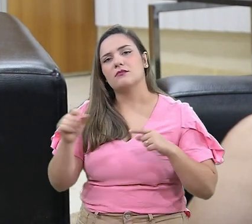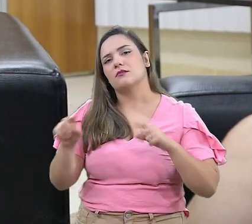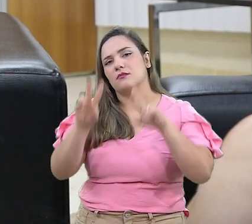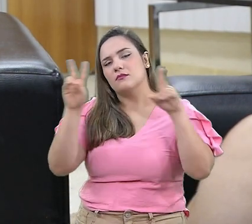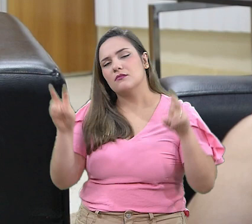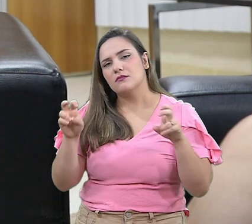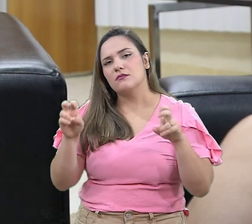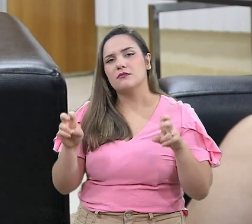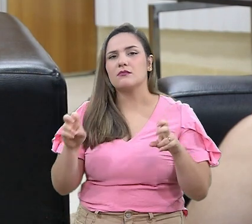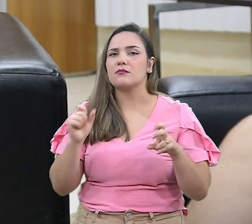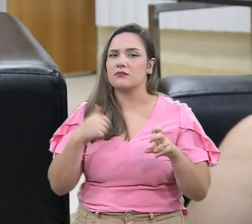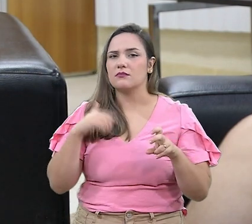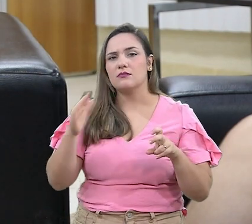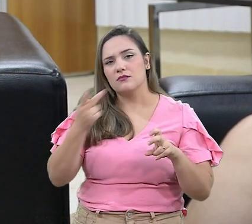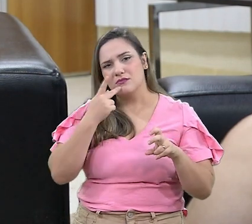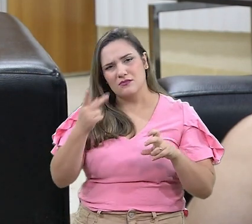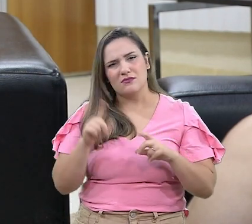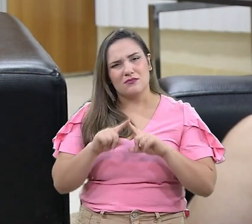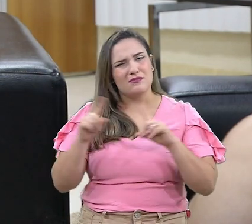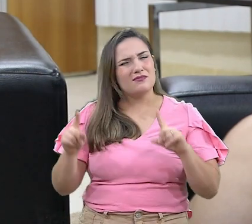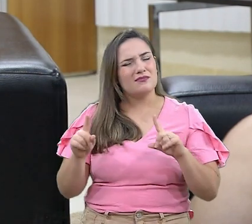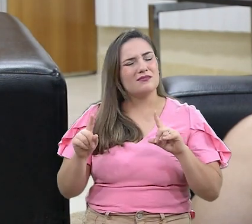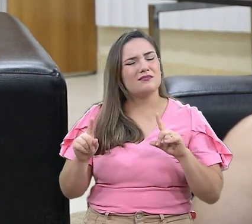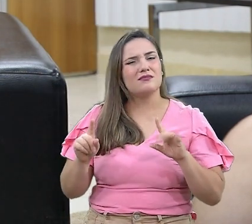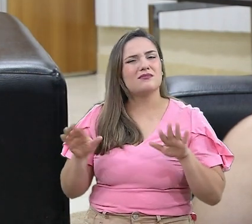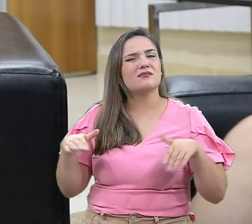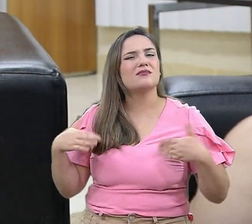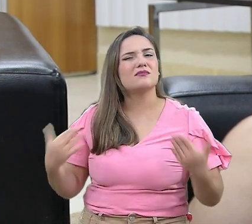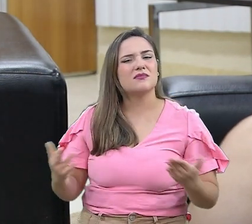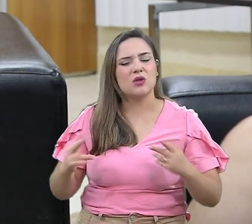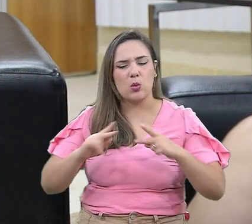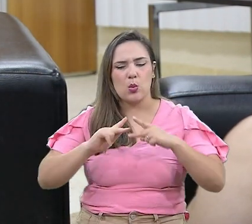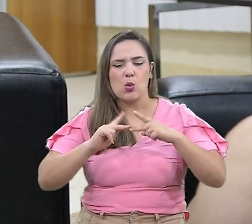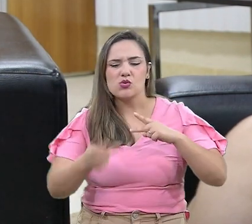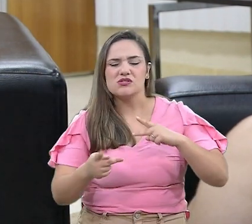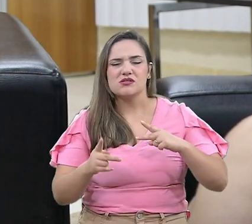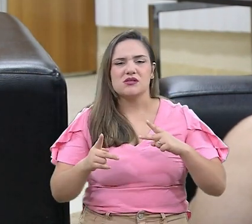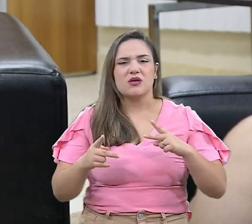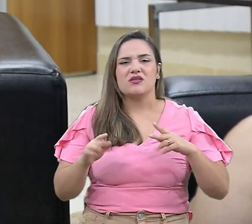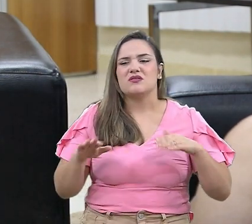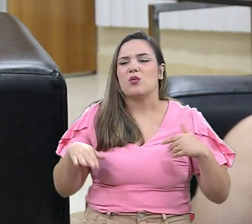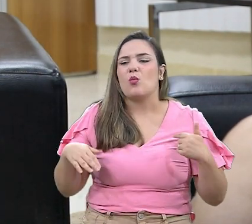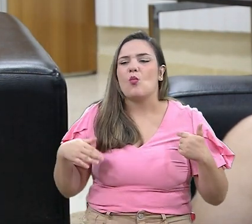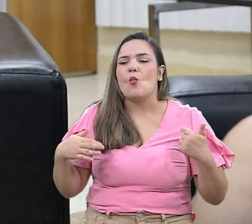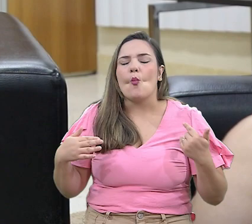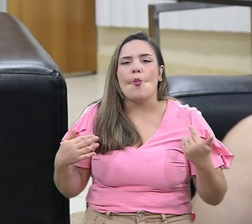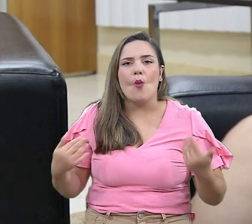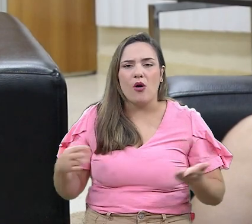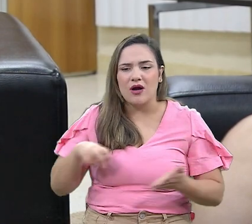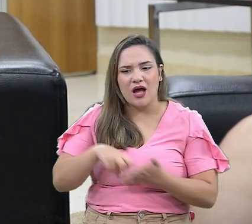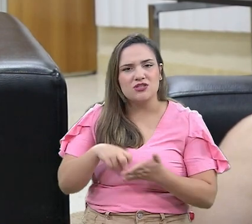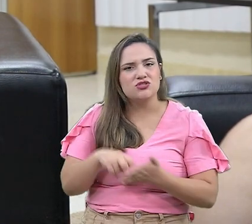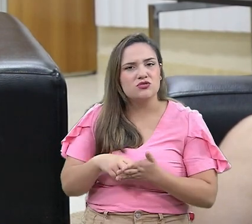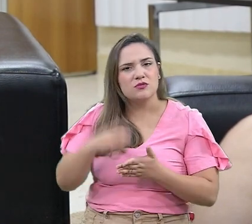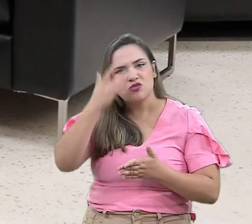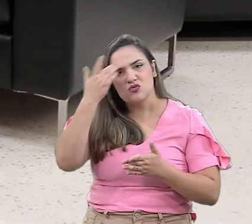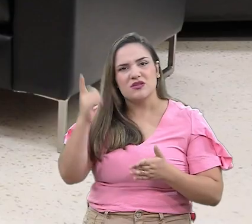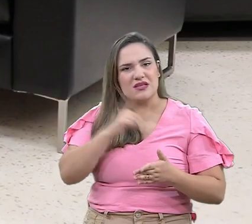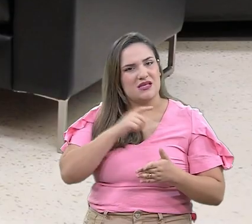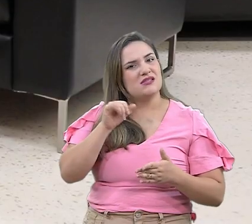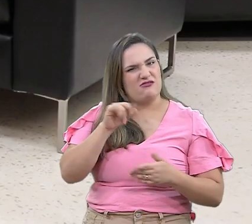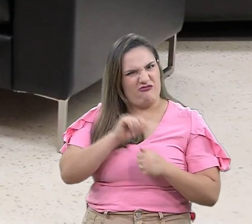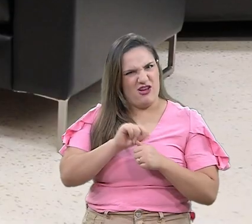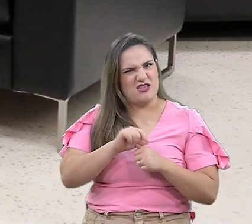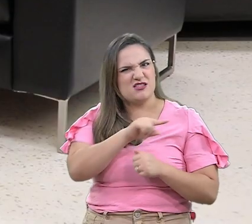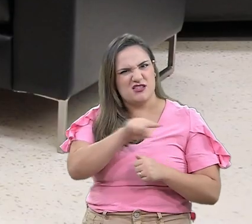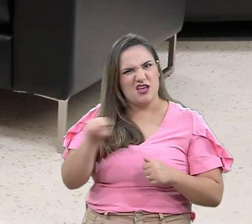assunto, a gente já falou aqui um pouquinho, mas quais são as consequências, né, do assédio e da discriminação? Bom, nós